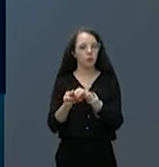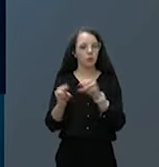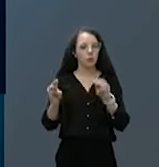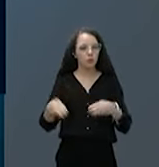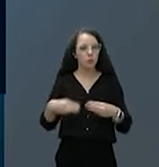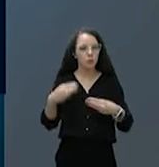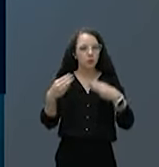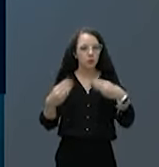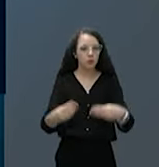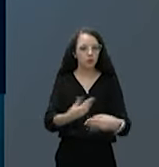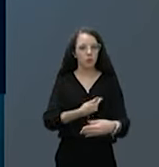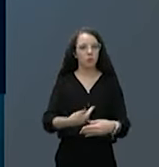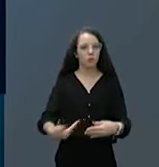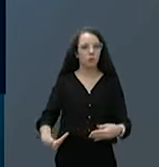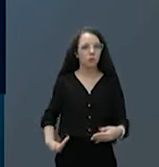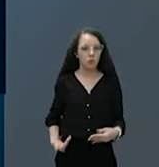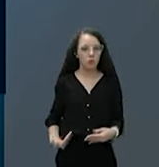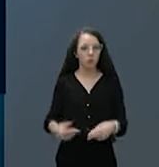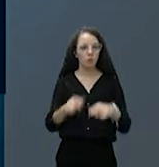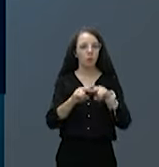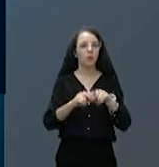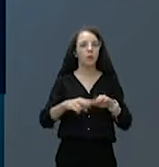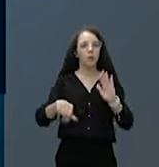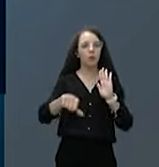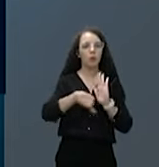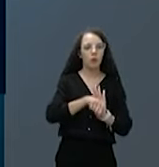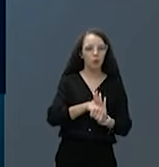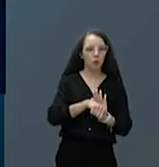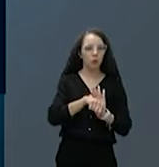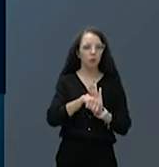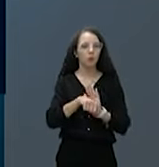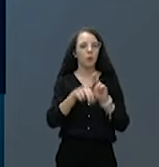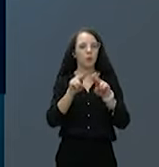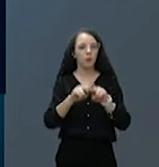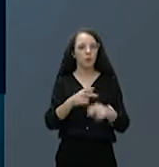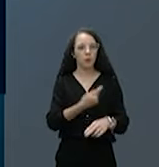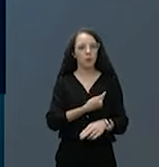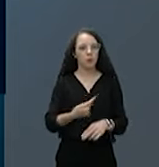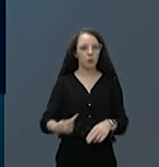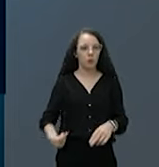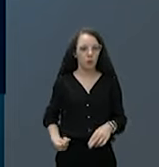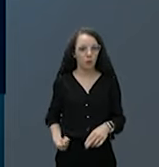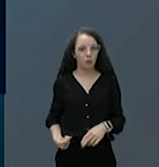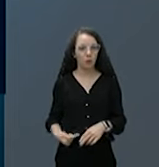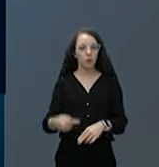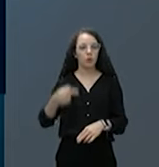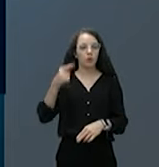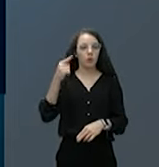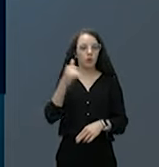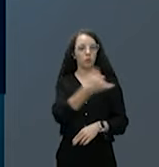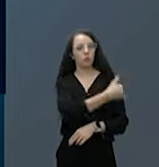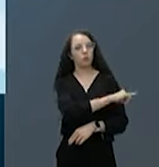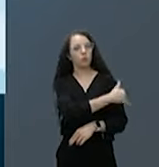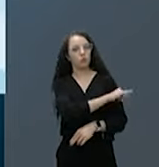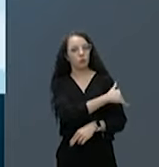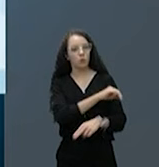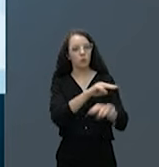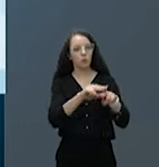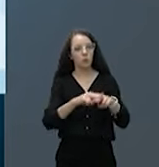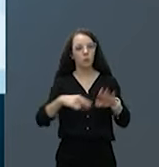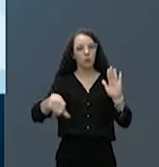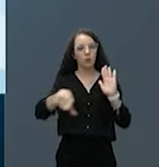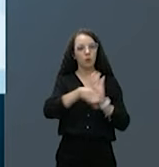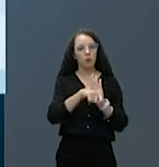queixa-crime proposta por Newton da Silva Pereira em face do governador do Rio de Janeiro, Cláudio Bonfim de Castro e Silva, pelas imputações de crimes contra a